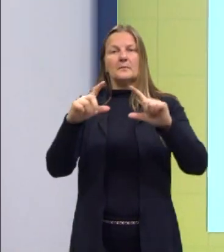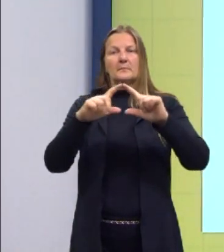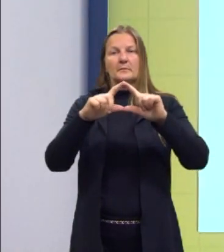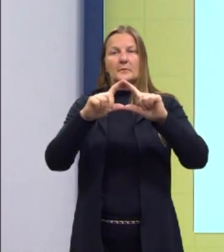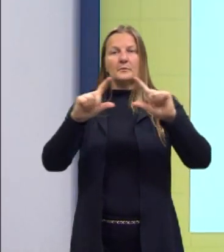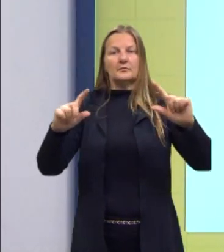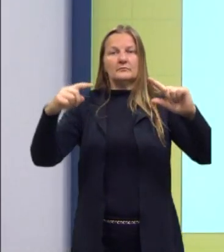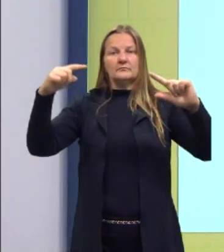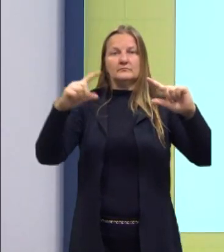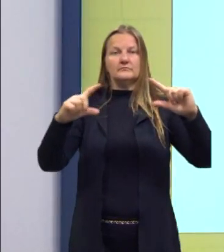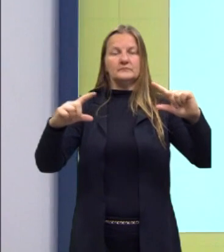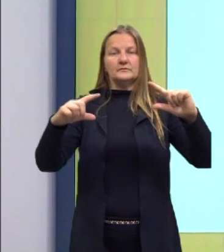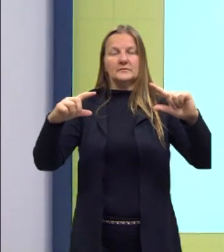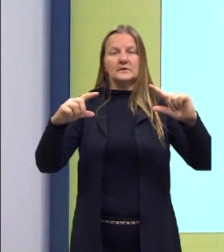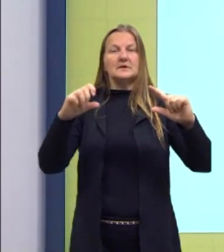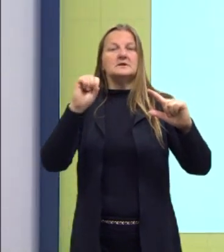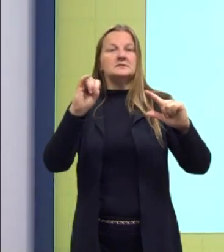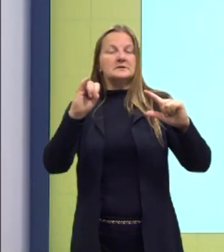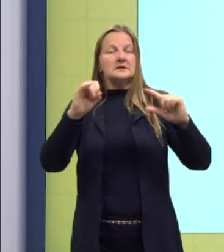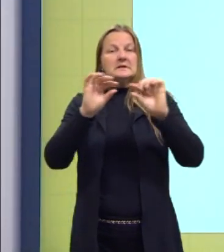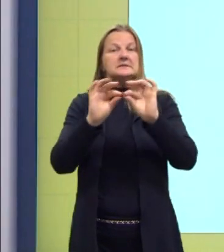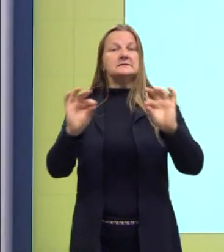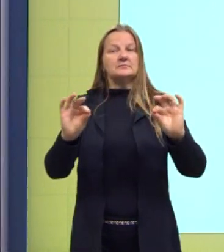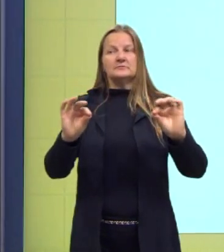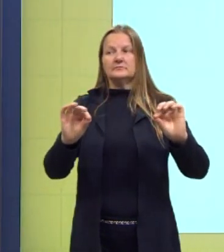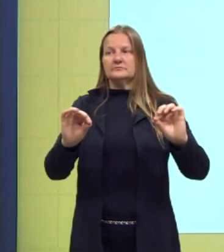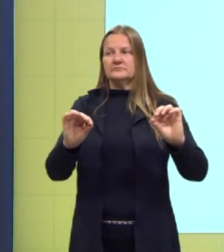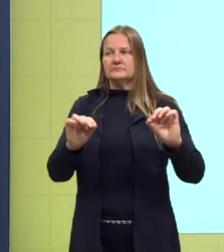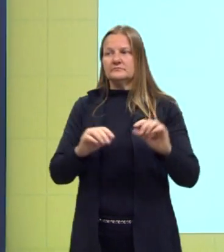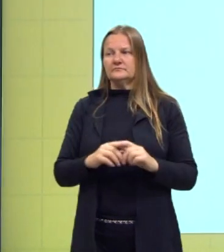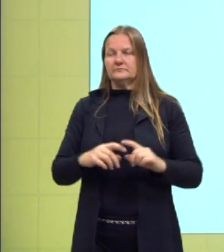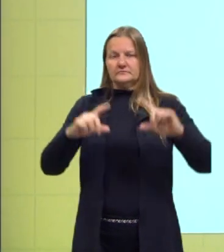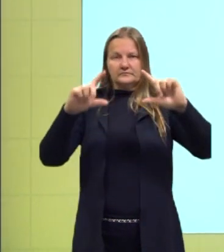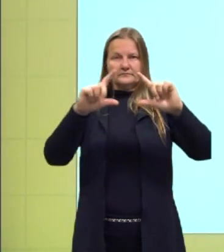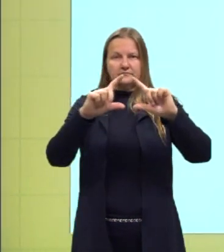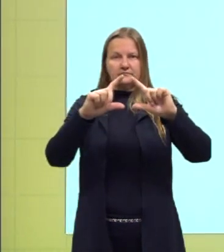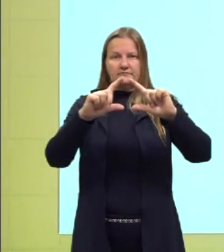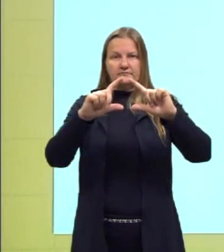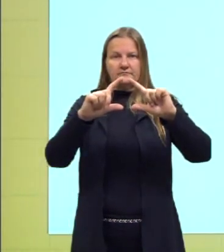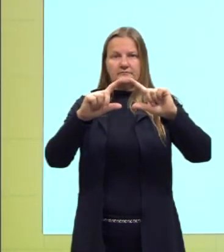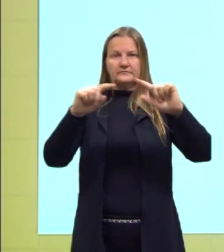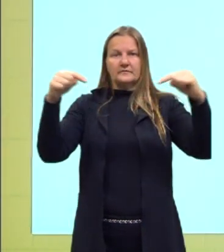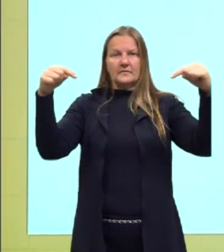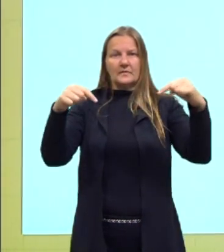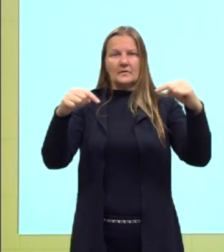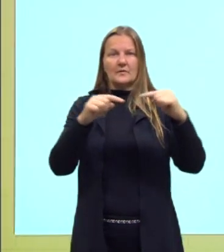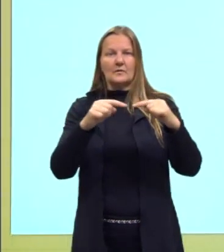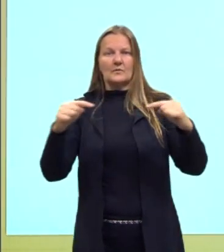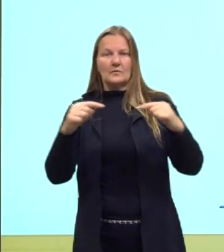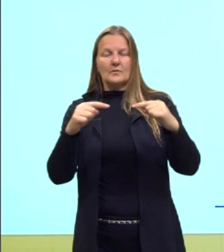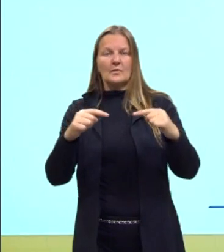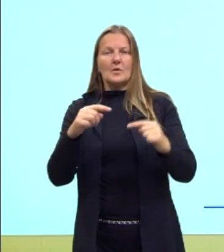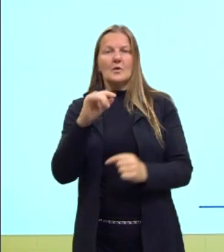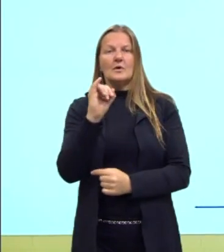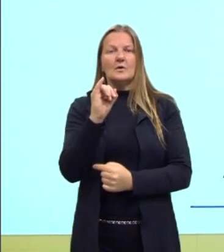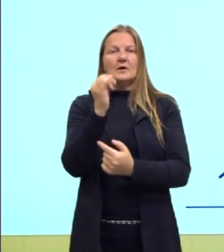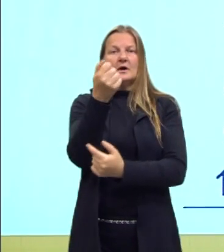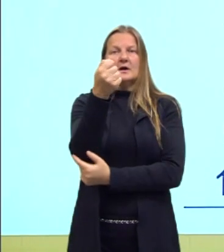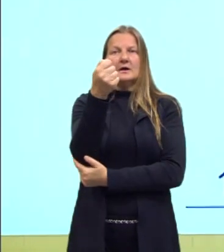carbônicas só tem ligação simples entre os átomos de carbono eu vou utilizar o infixo